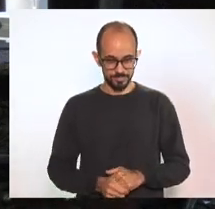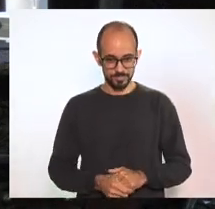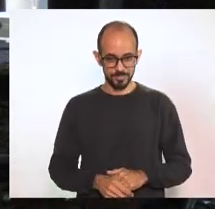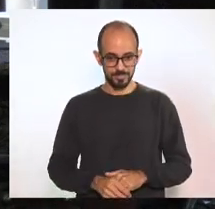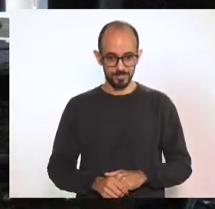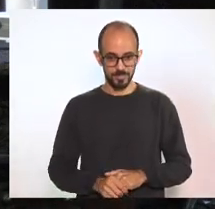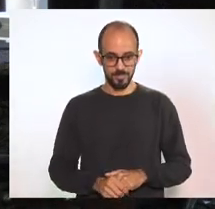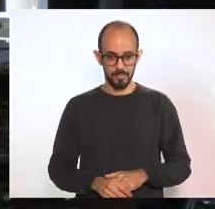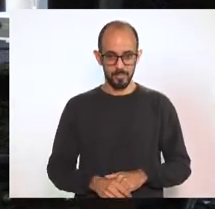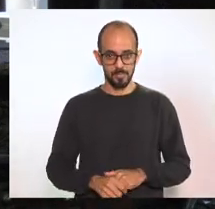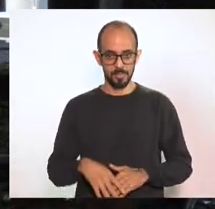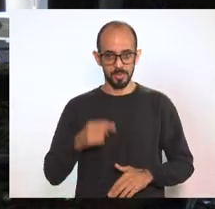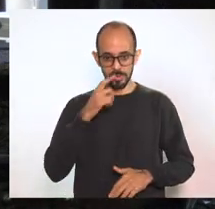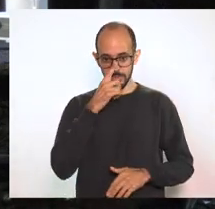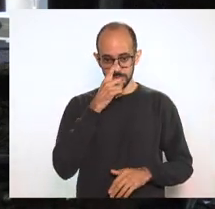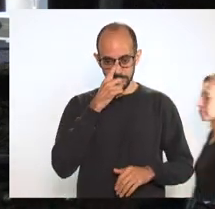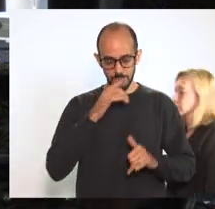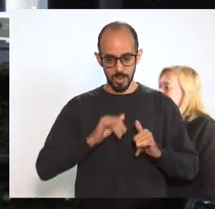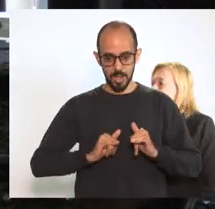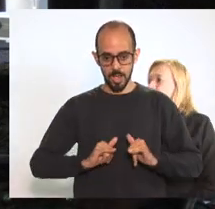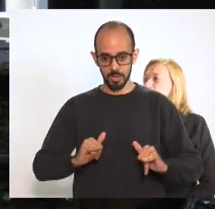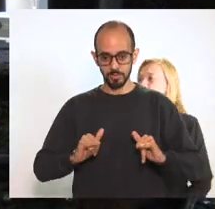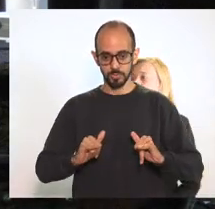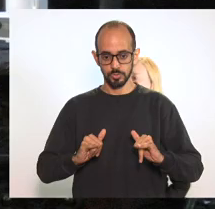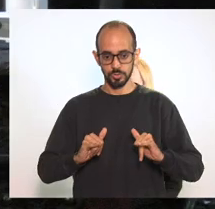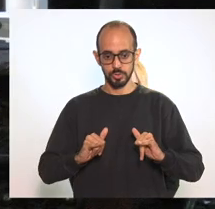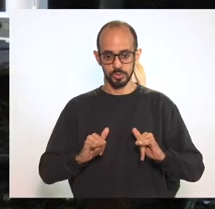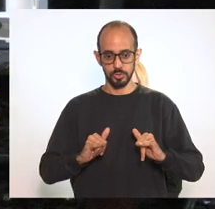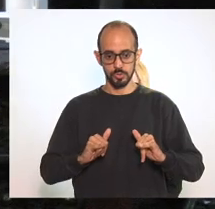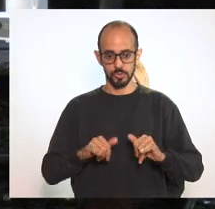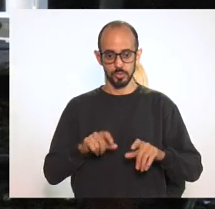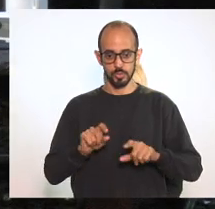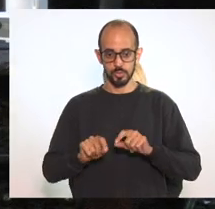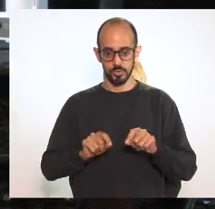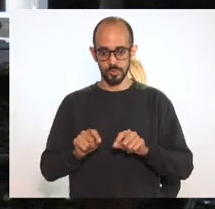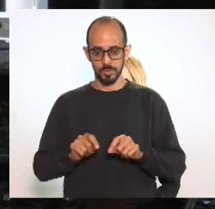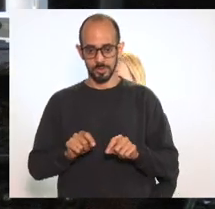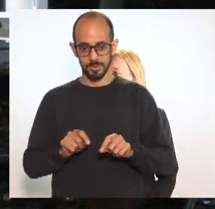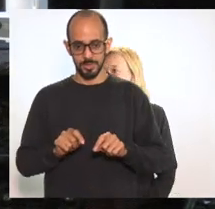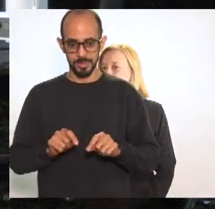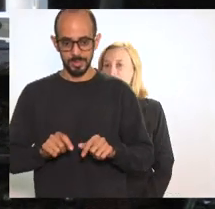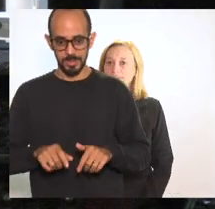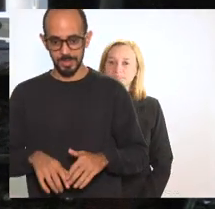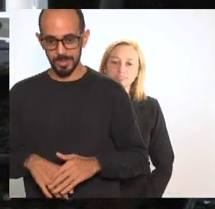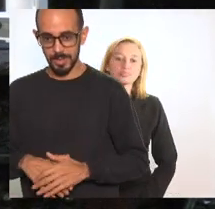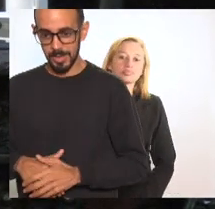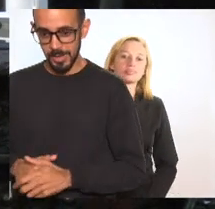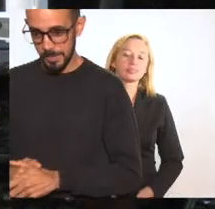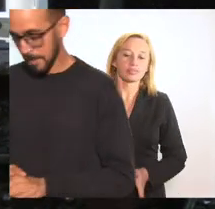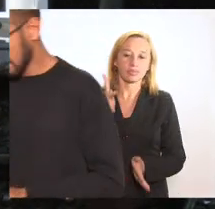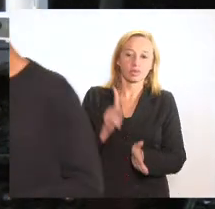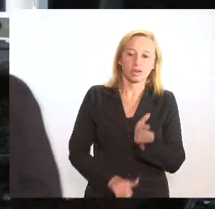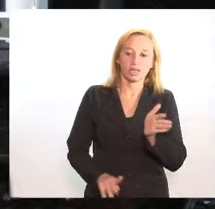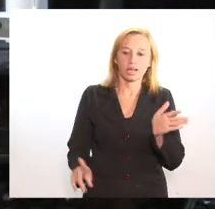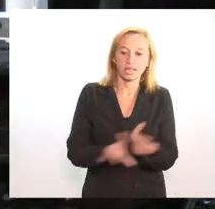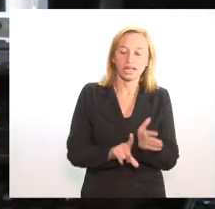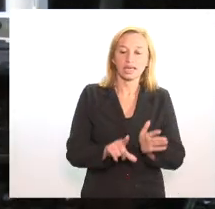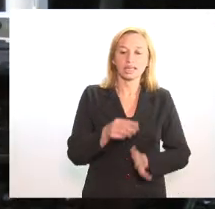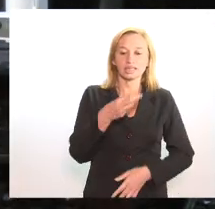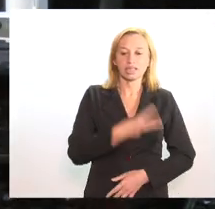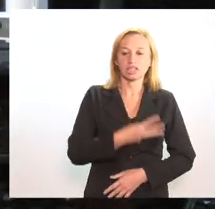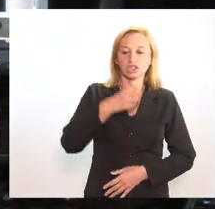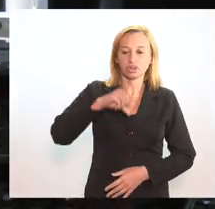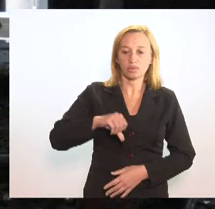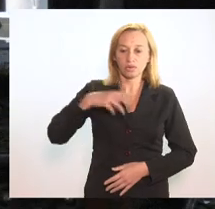Andes. Anuncio, em tramitação ordinária, em segunda discussão, em dação do vencido. Projeto de lei 3948-A de